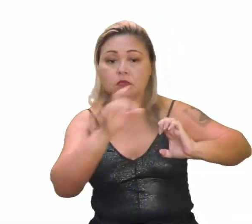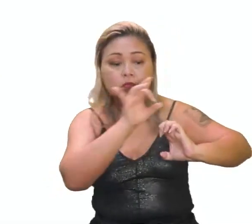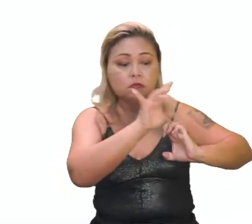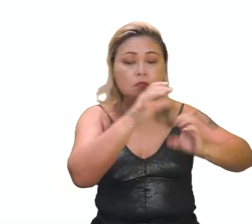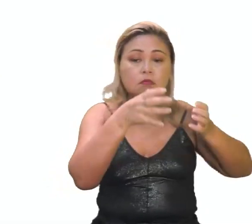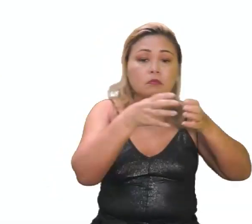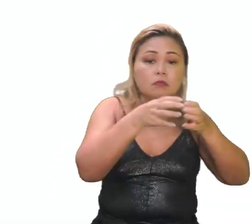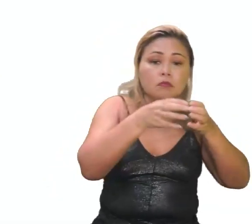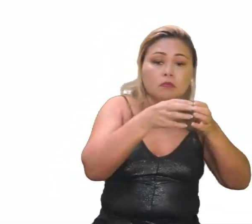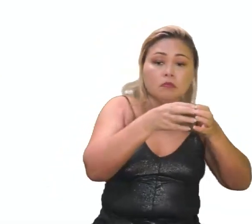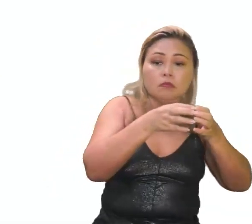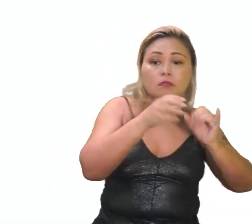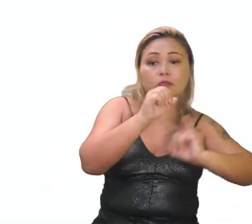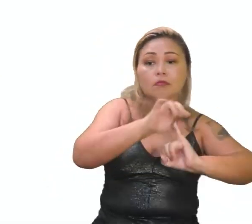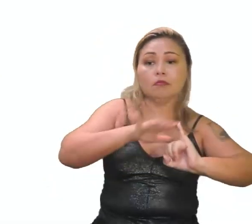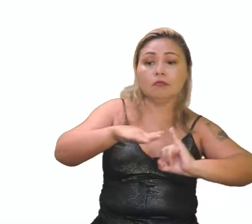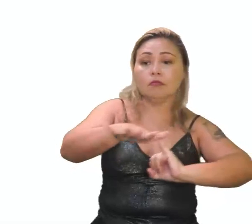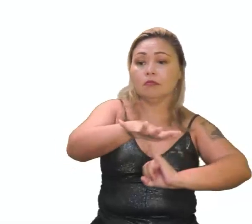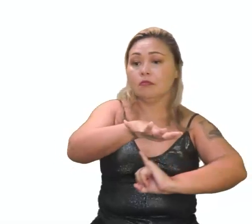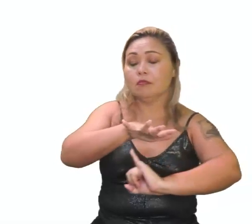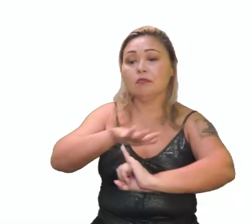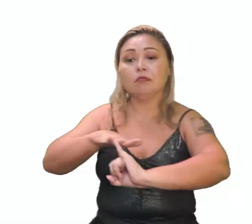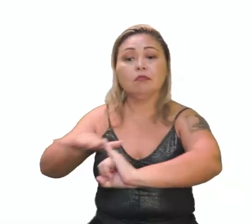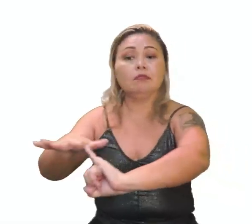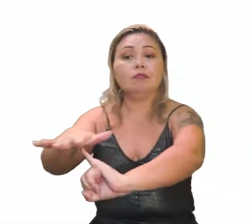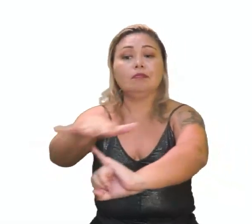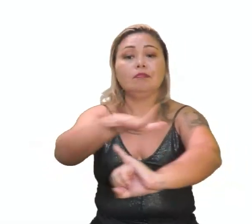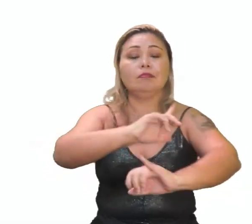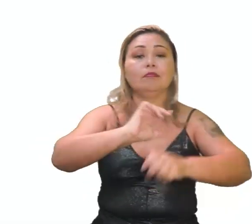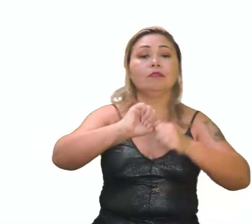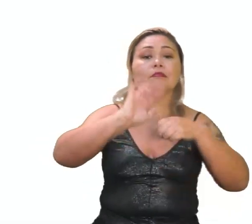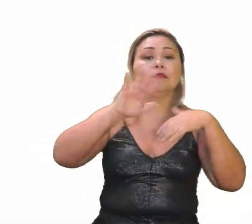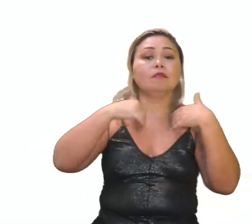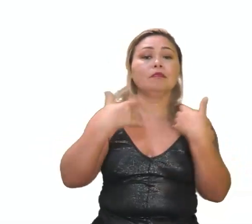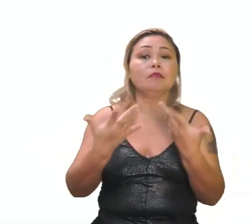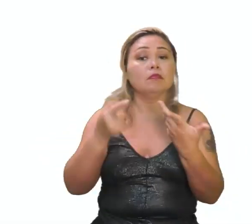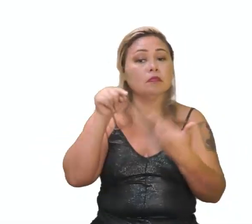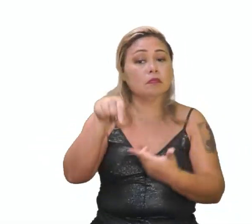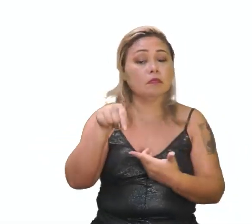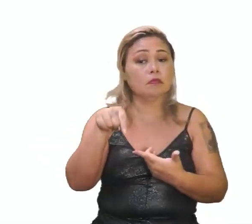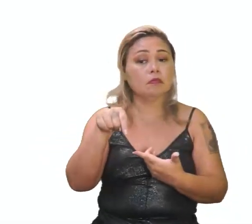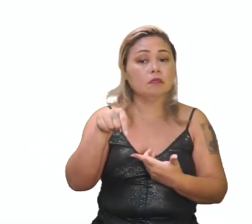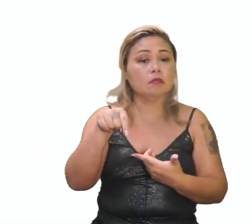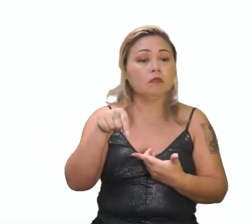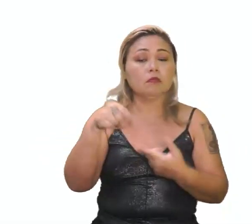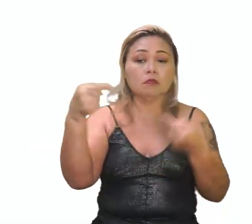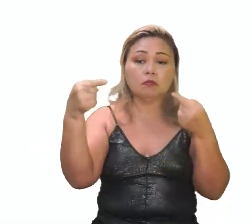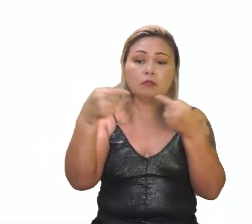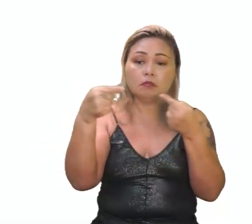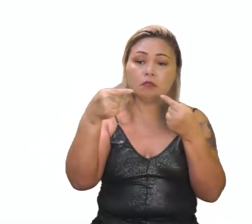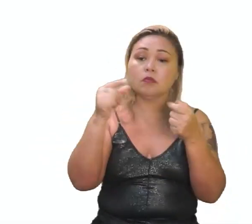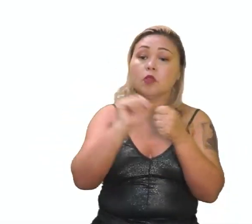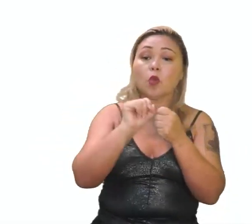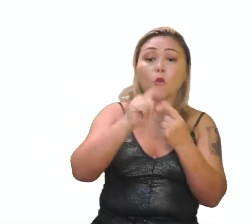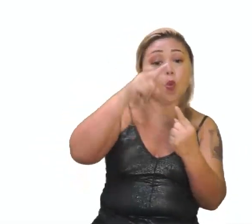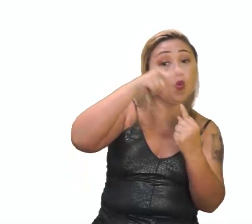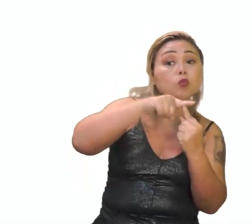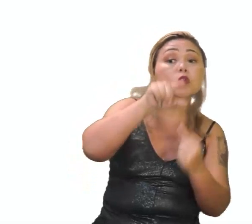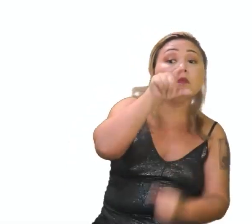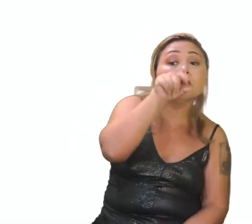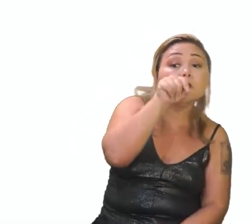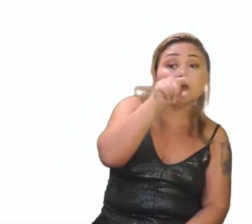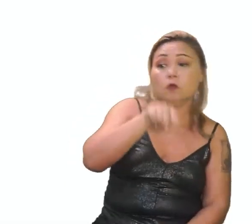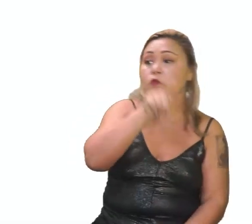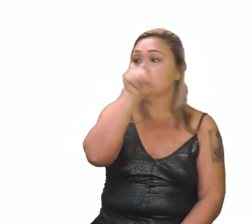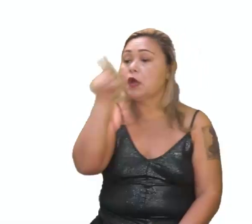deslocamento de cada espécie entre as ilhas. Presta atenção. Você está relacionando o tipo de bico